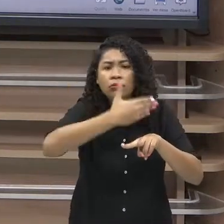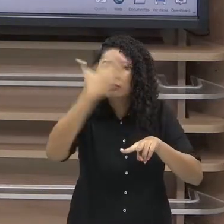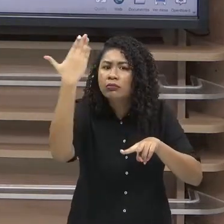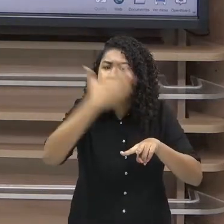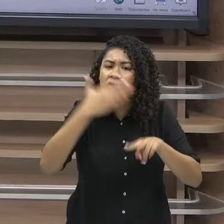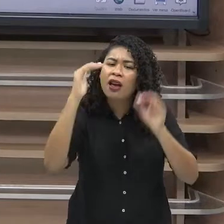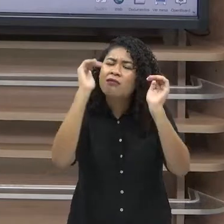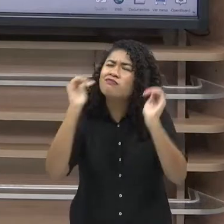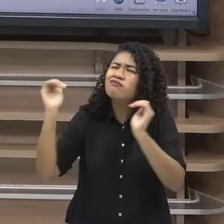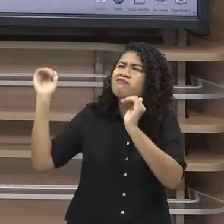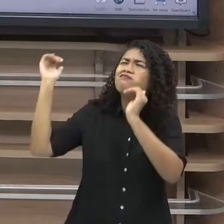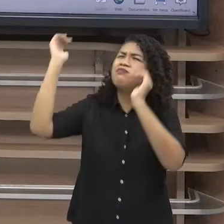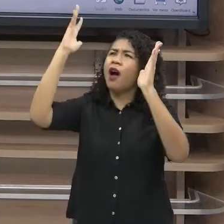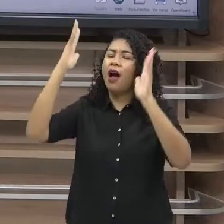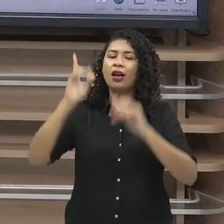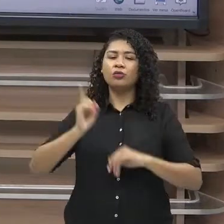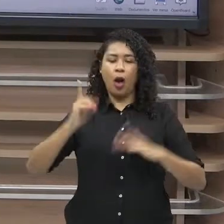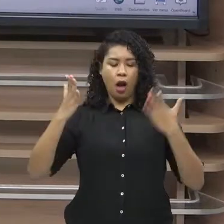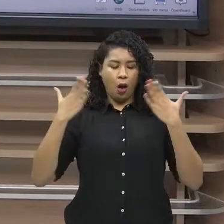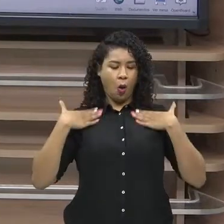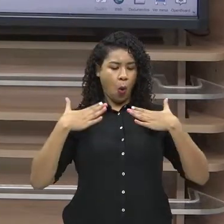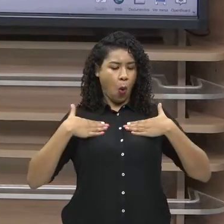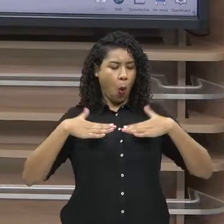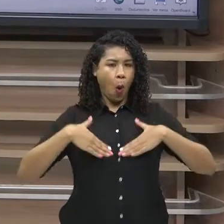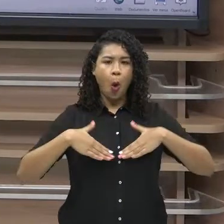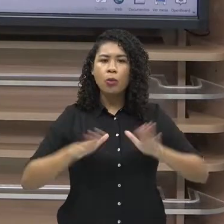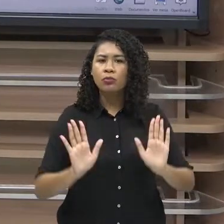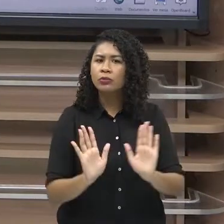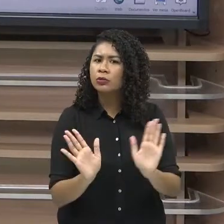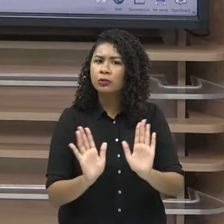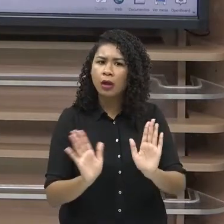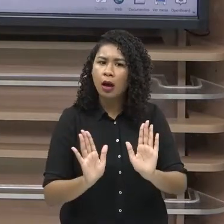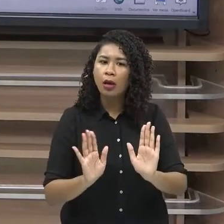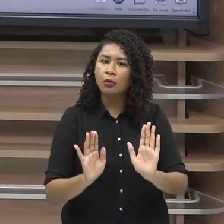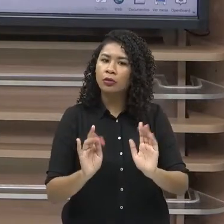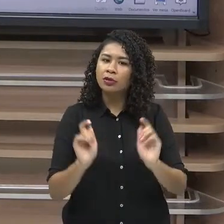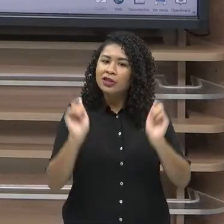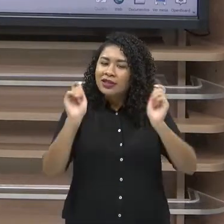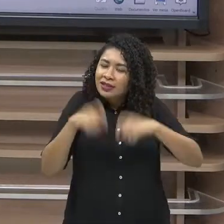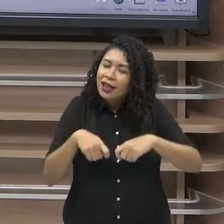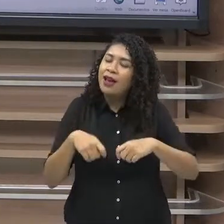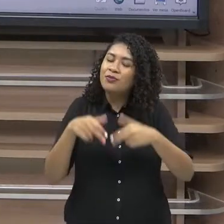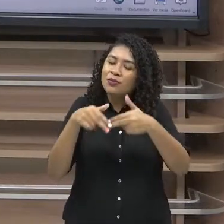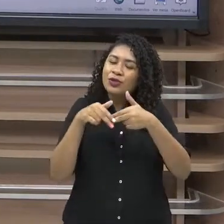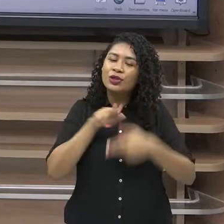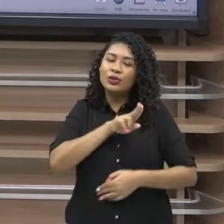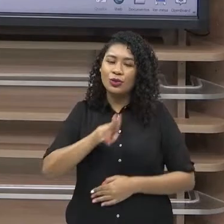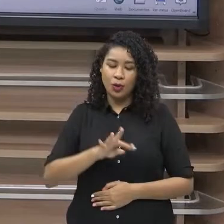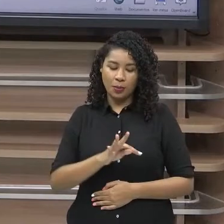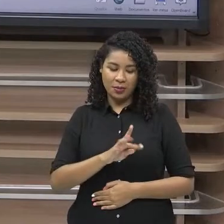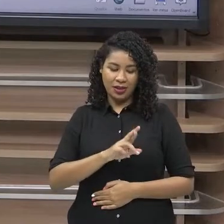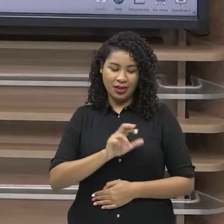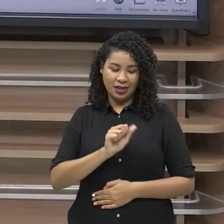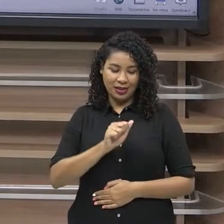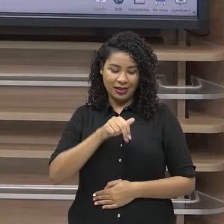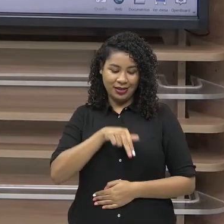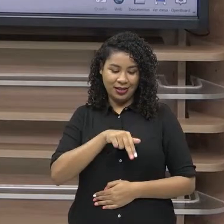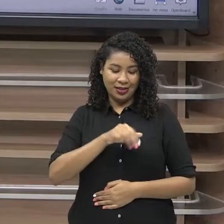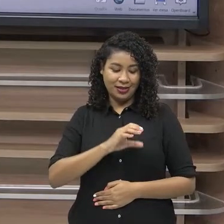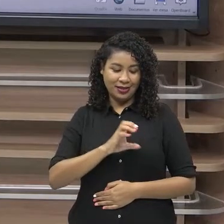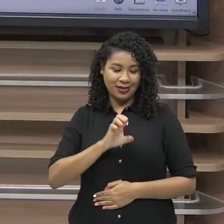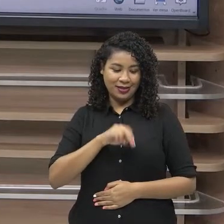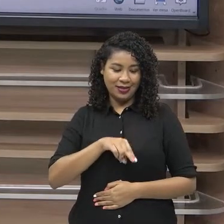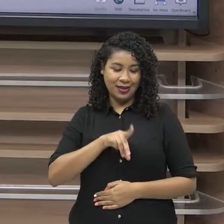da empiria, dos sentidos, nós podemos considerar, sim, uma experiência